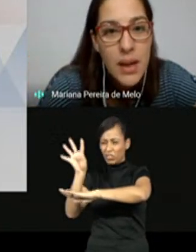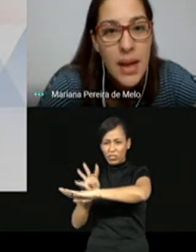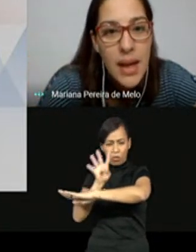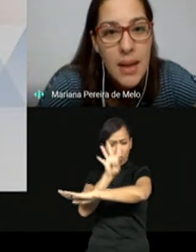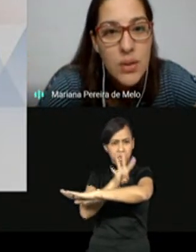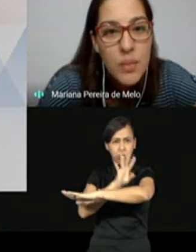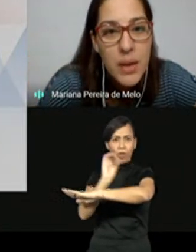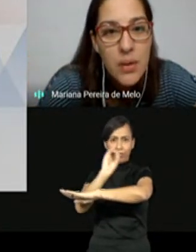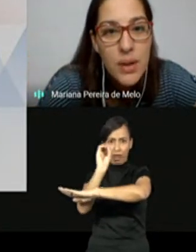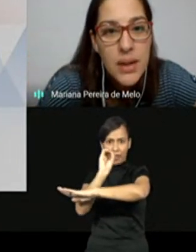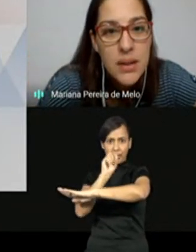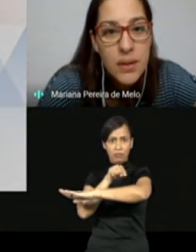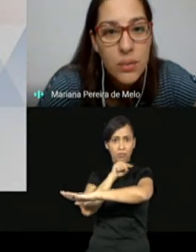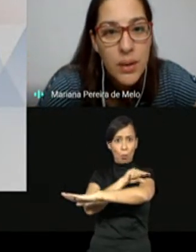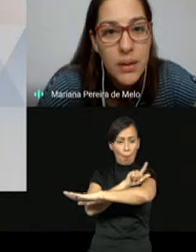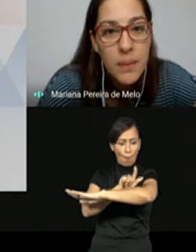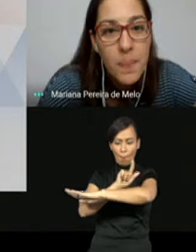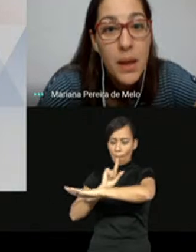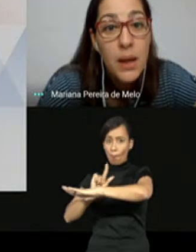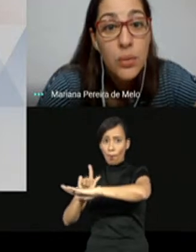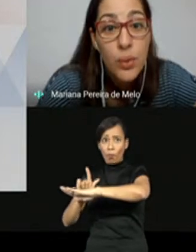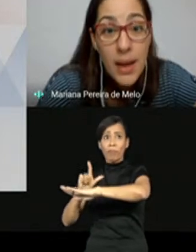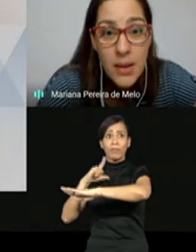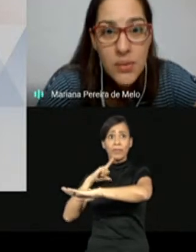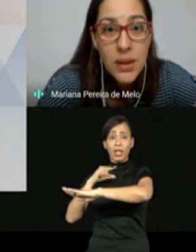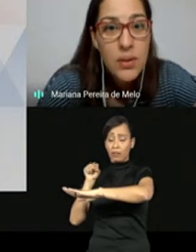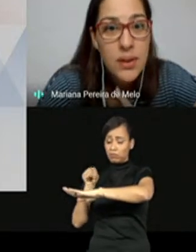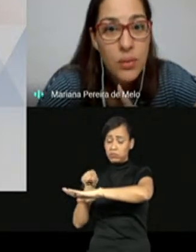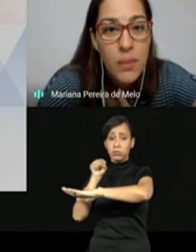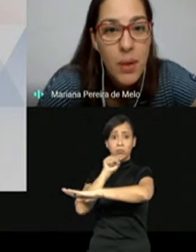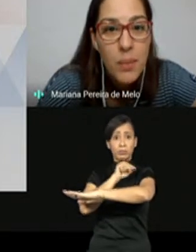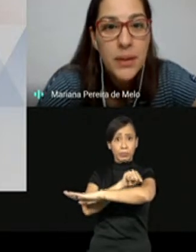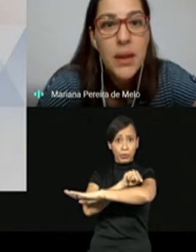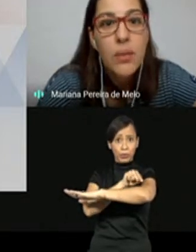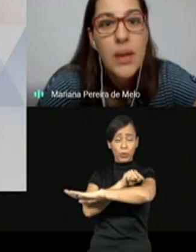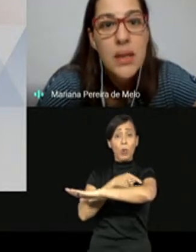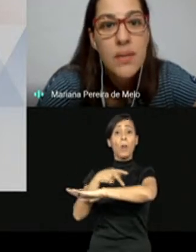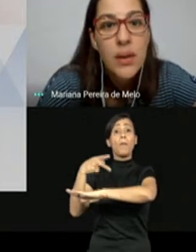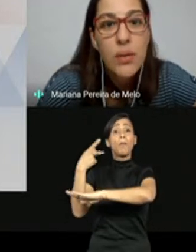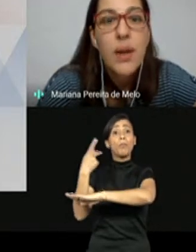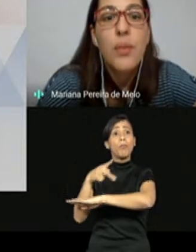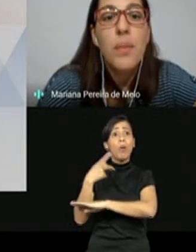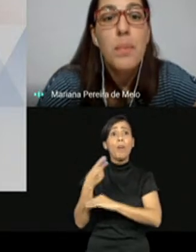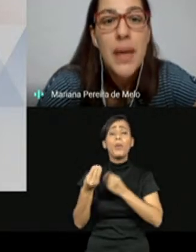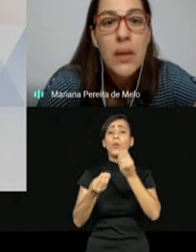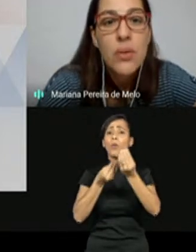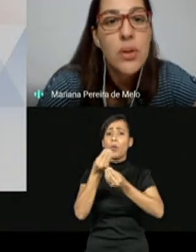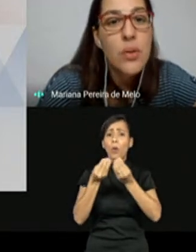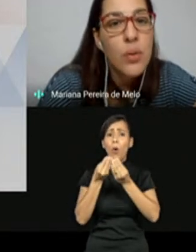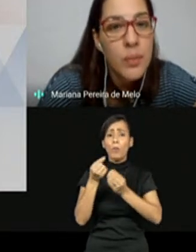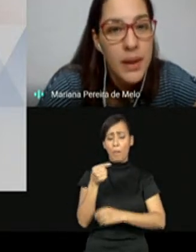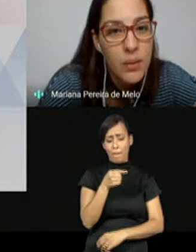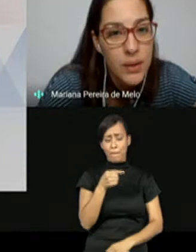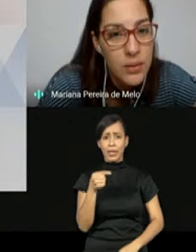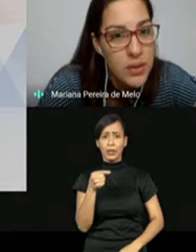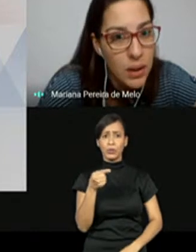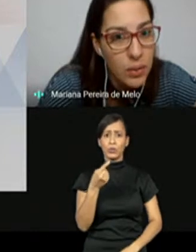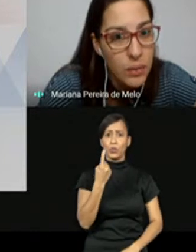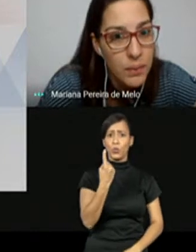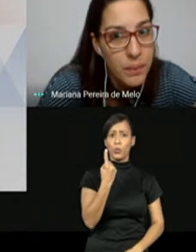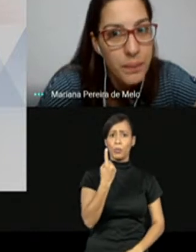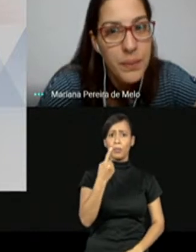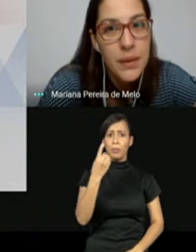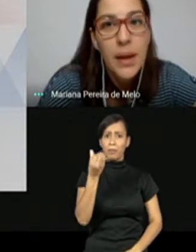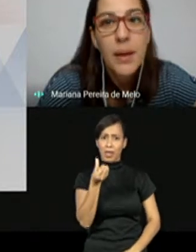distribuição é superior a esse valor. No caso da nossa normal padrão, esse valor é menos